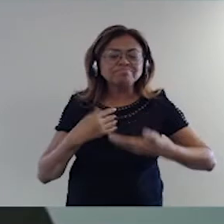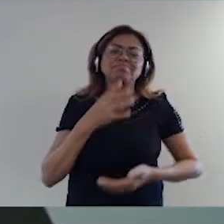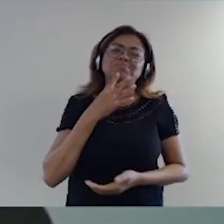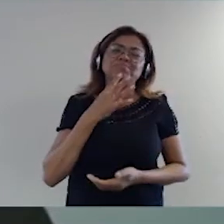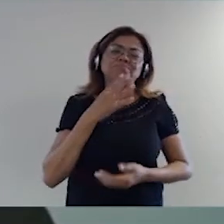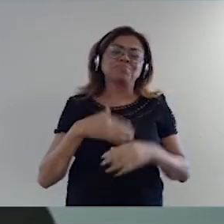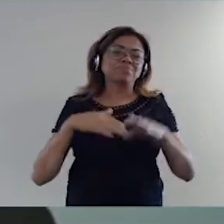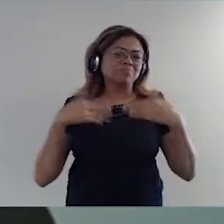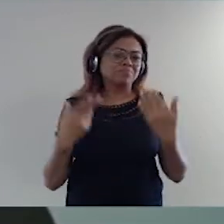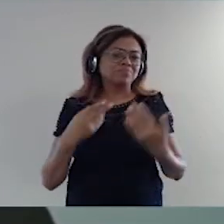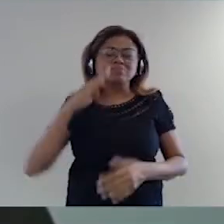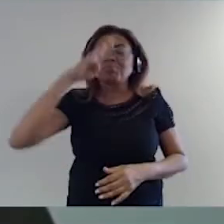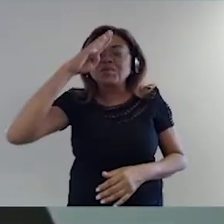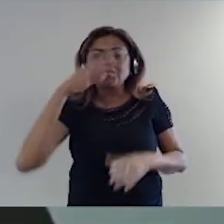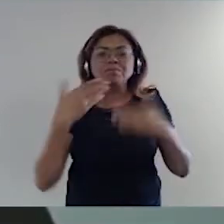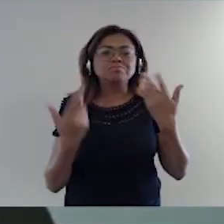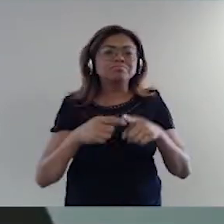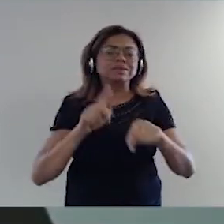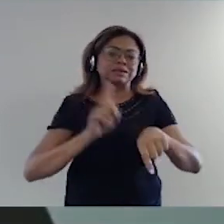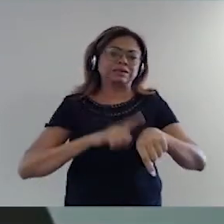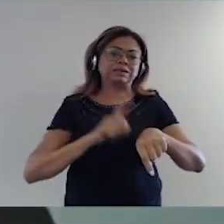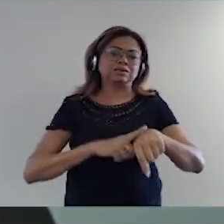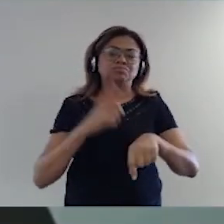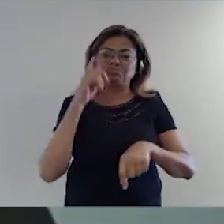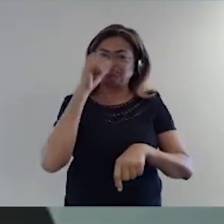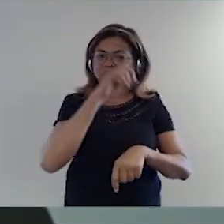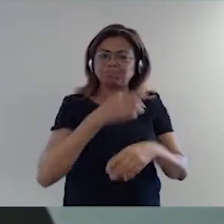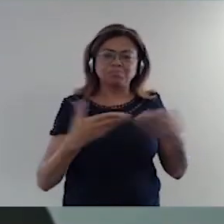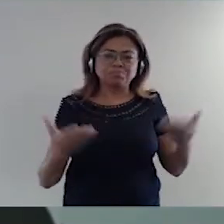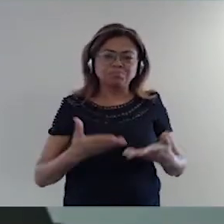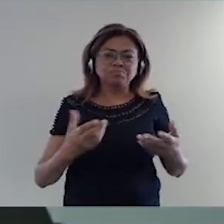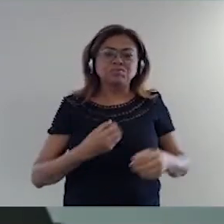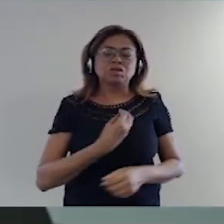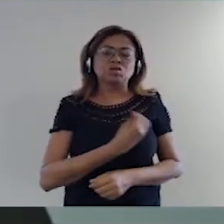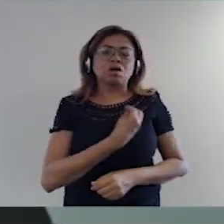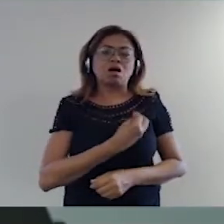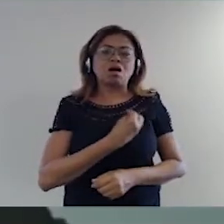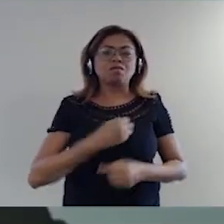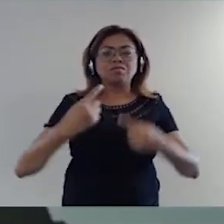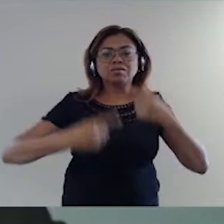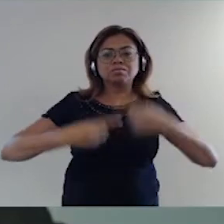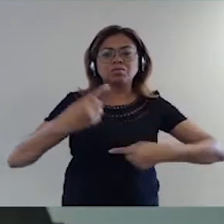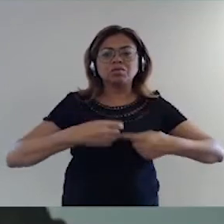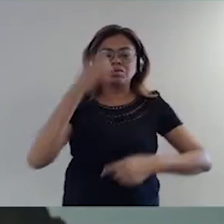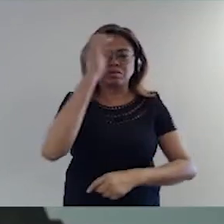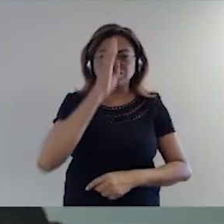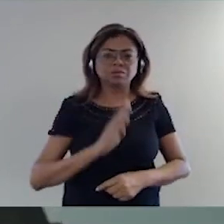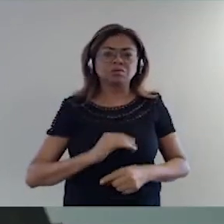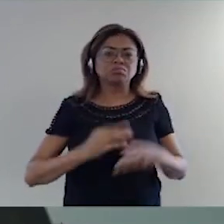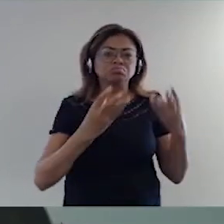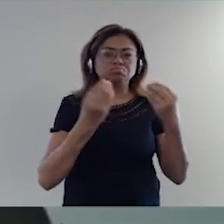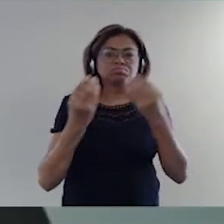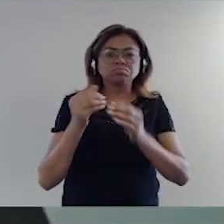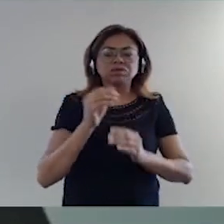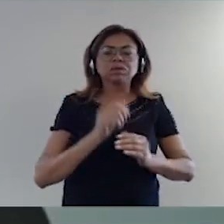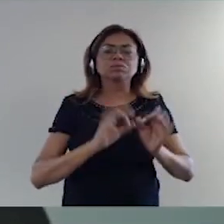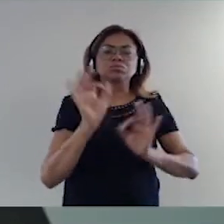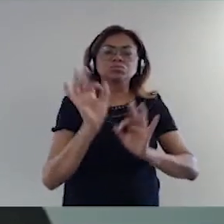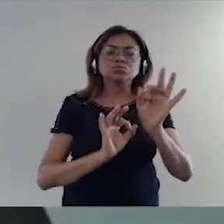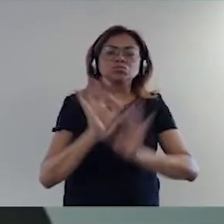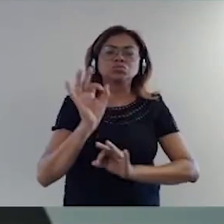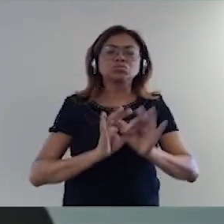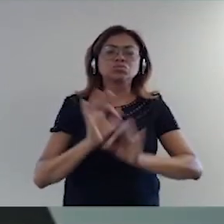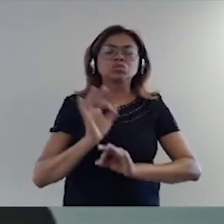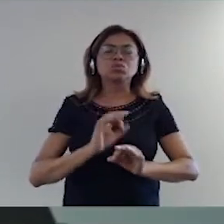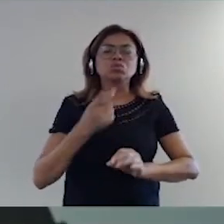conhecimento, principalmente num momento tão conturbado da vida política brasileira e com tantos projetos de interesse da